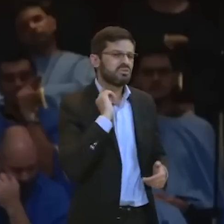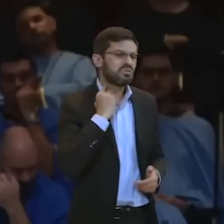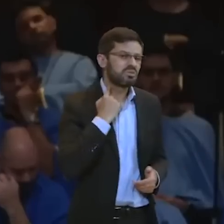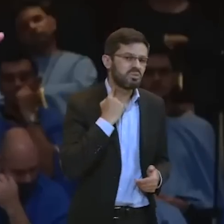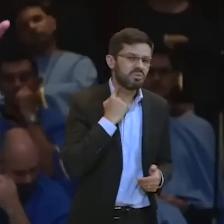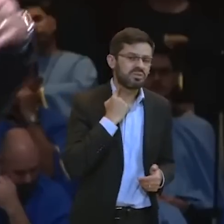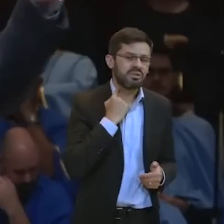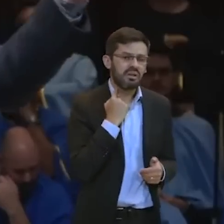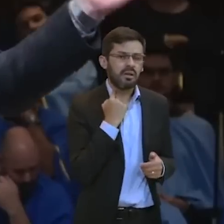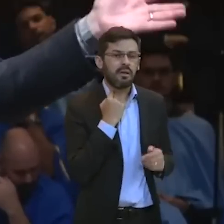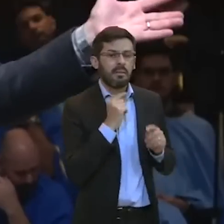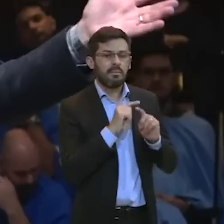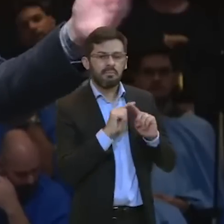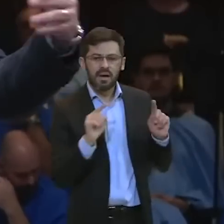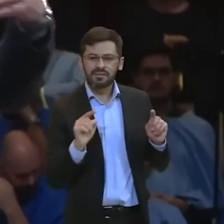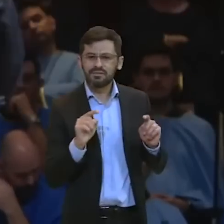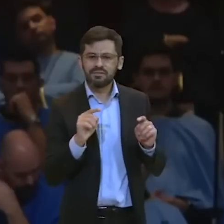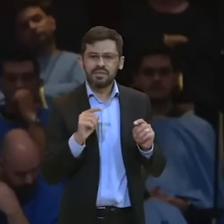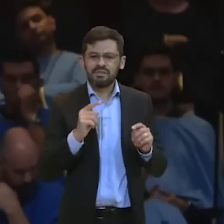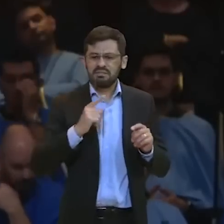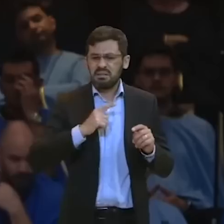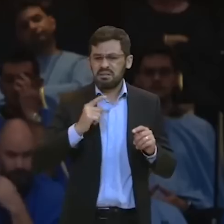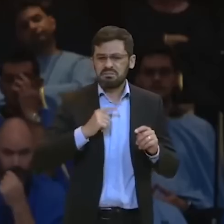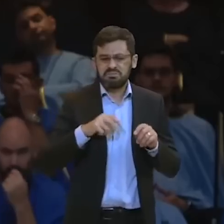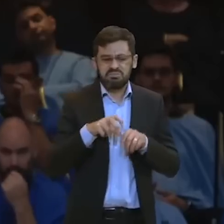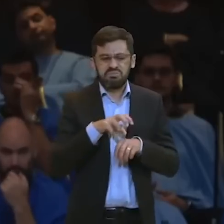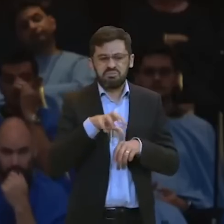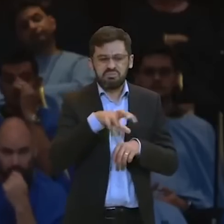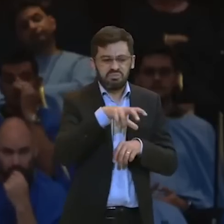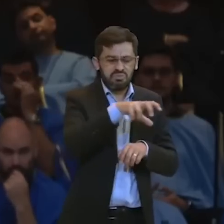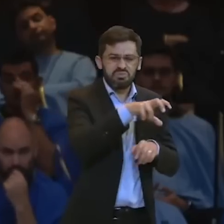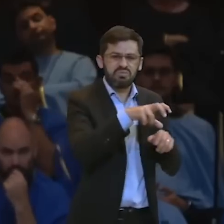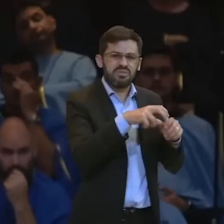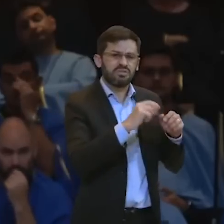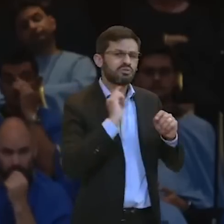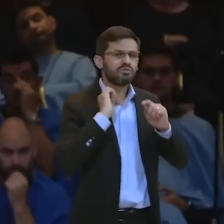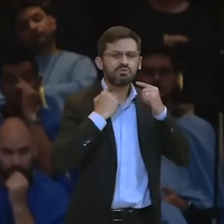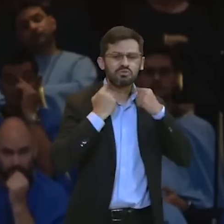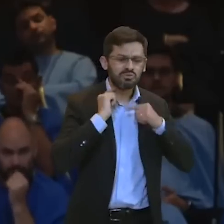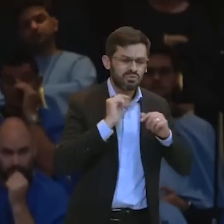ninguém os tira, faziam os seus ninhos, faziam as suas coisas ali,